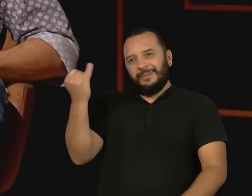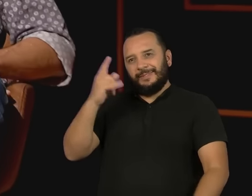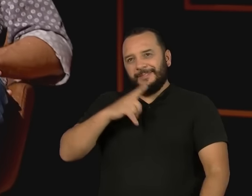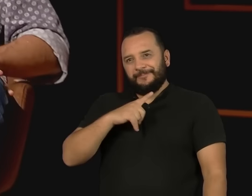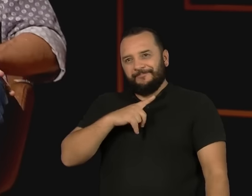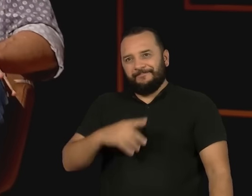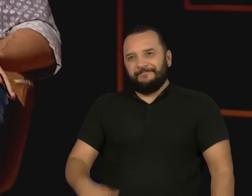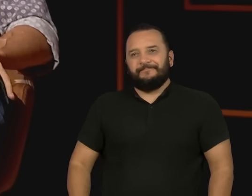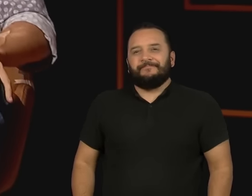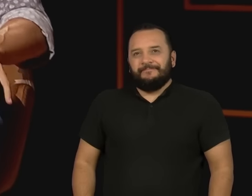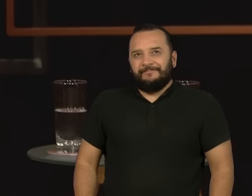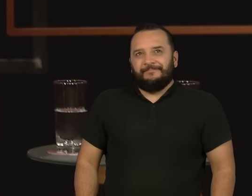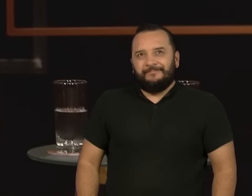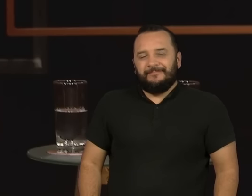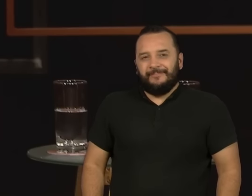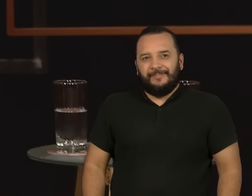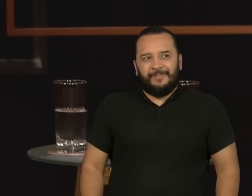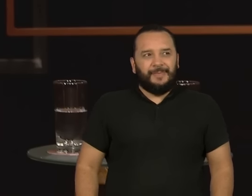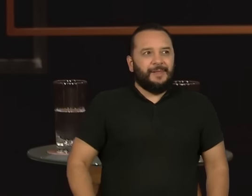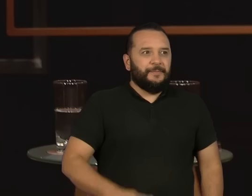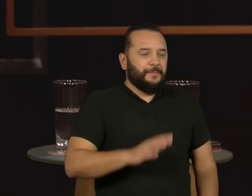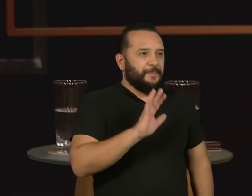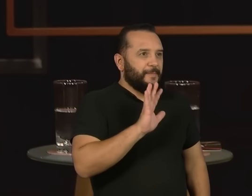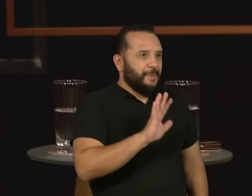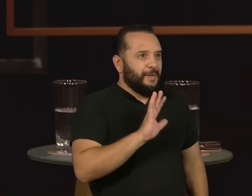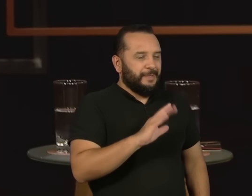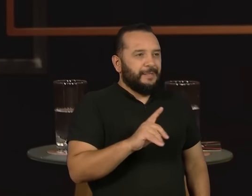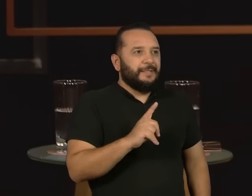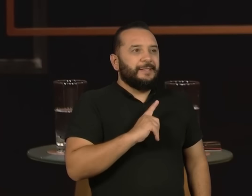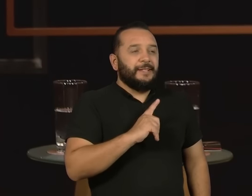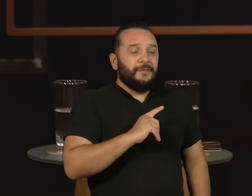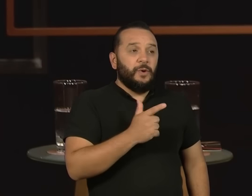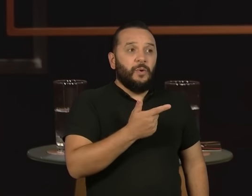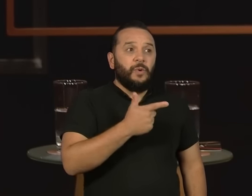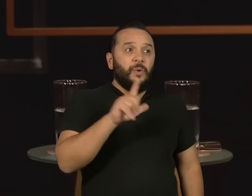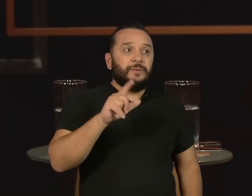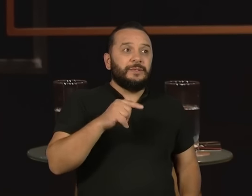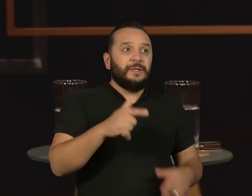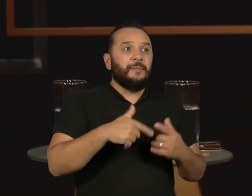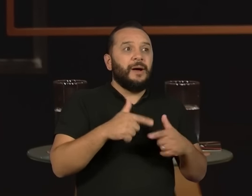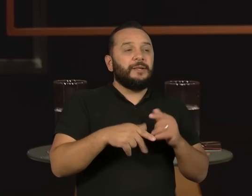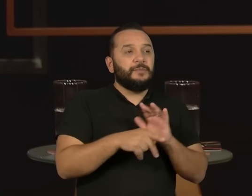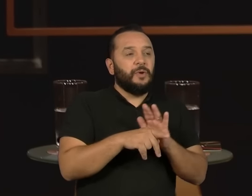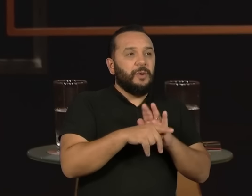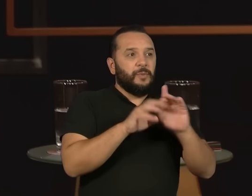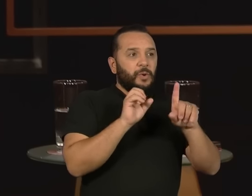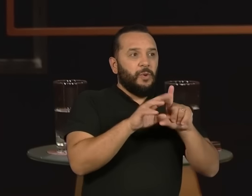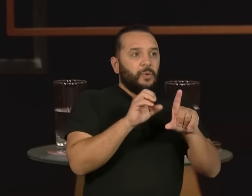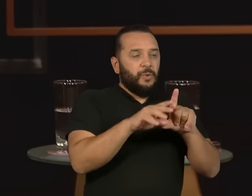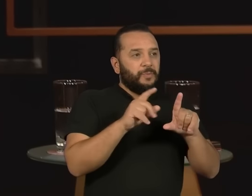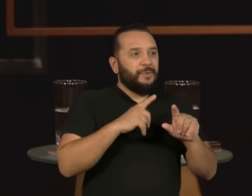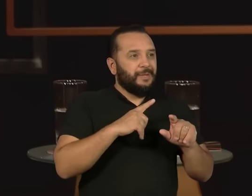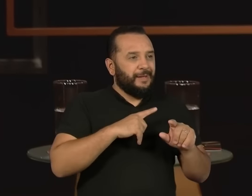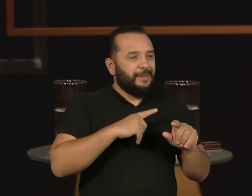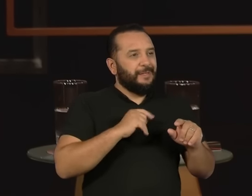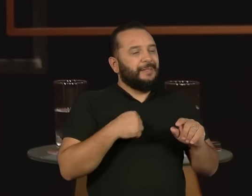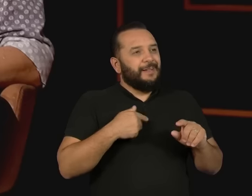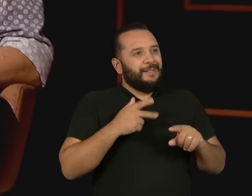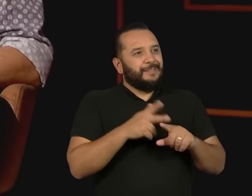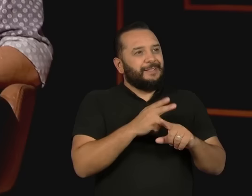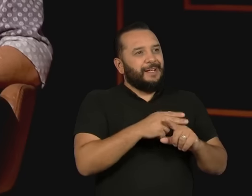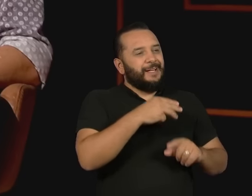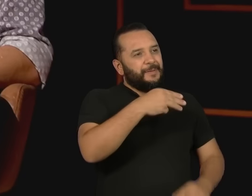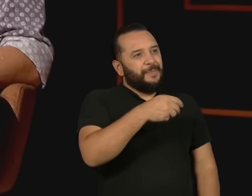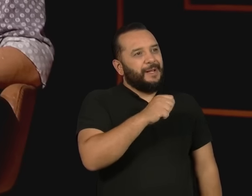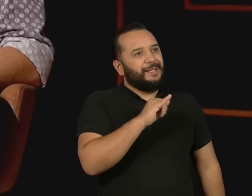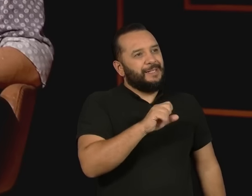né? Sim. Agora, na sequência, vieram outros trabalhos da Globo, até que pinta a minissérie Maísa, quando fala o